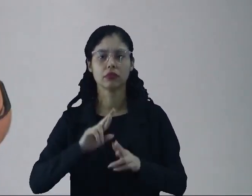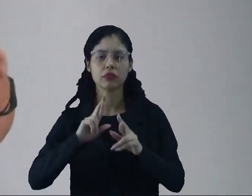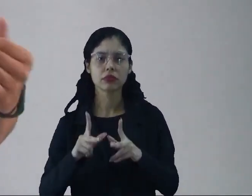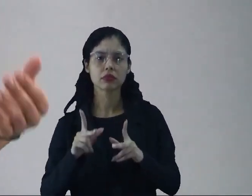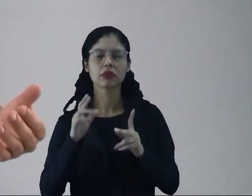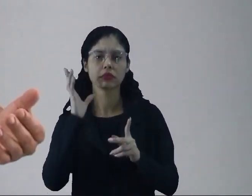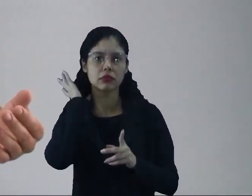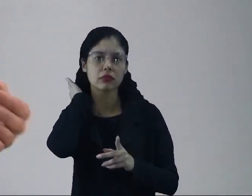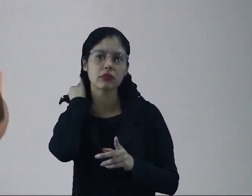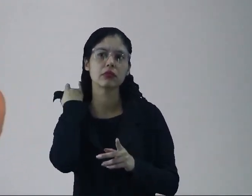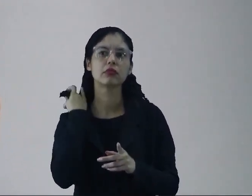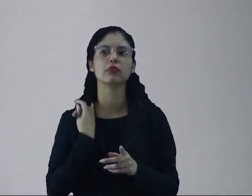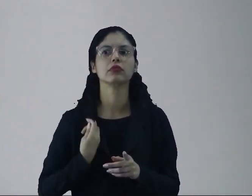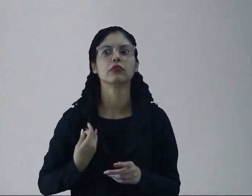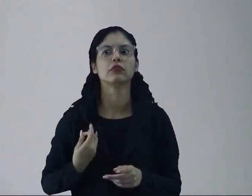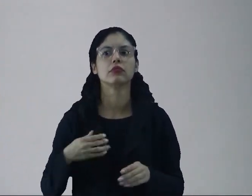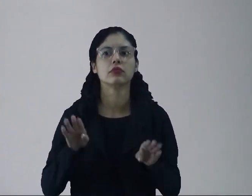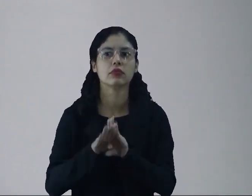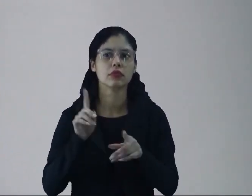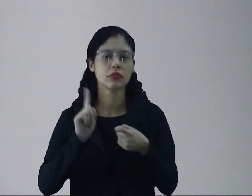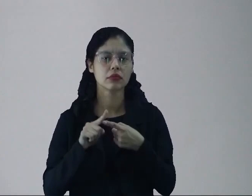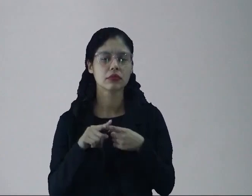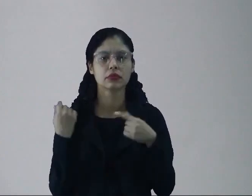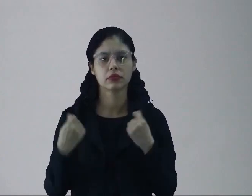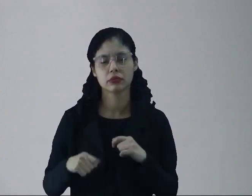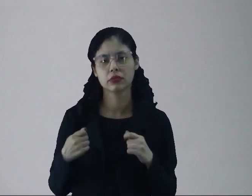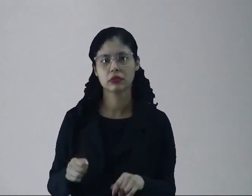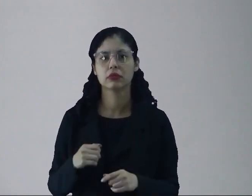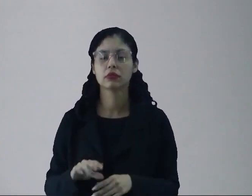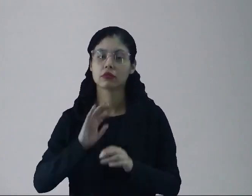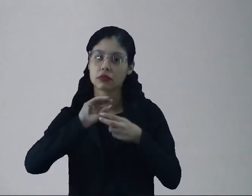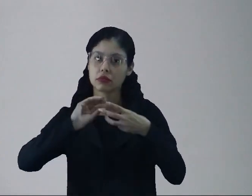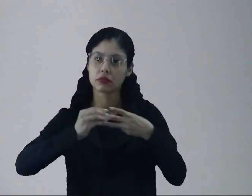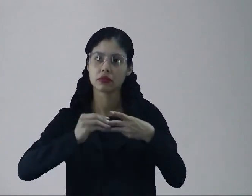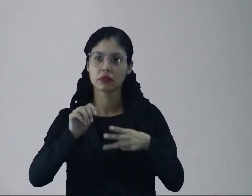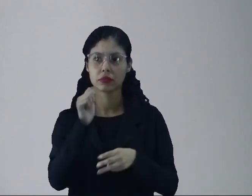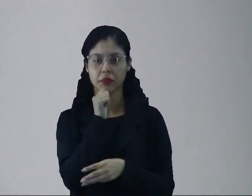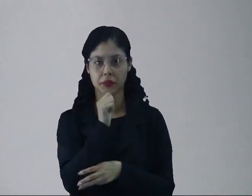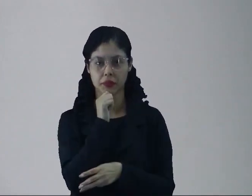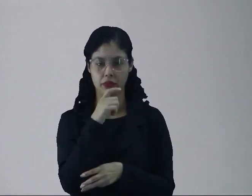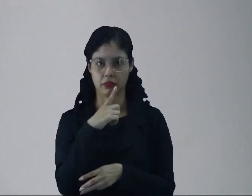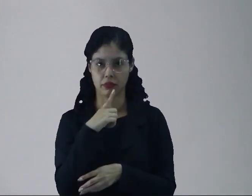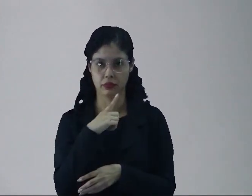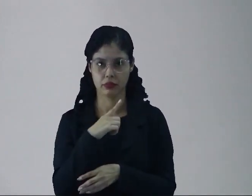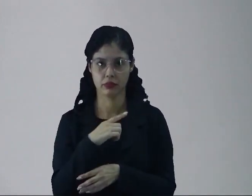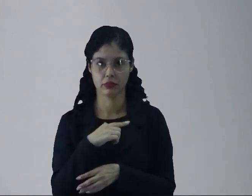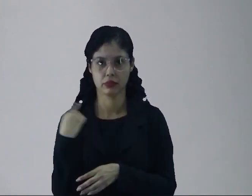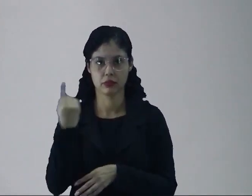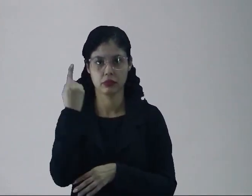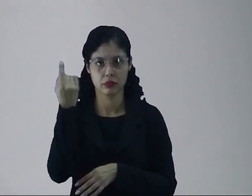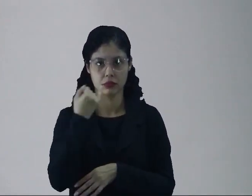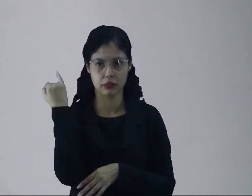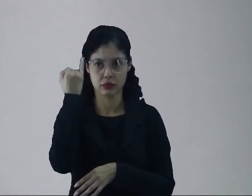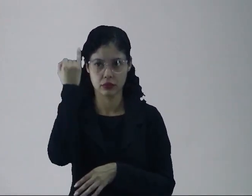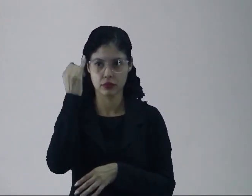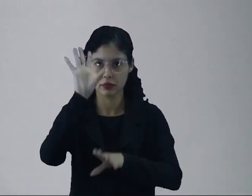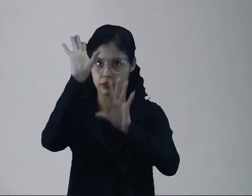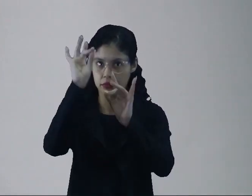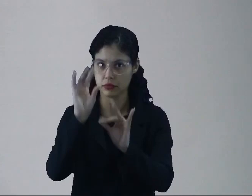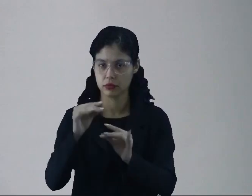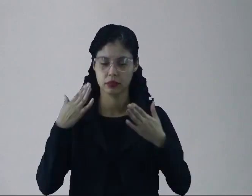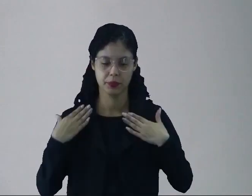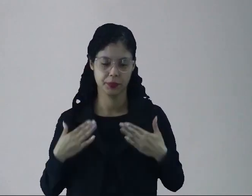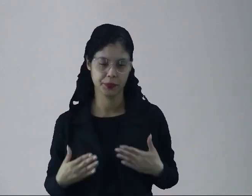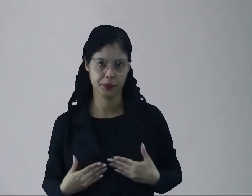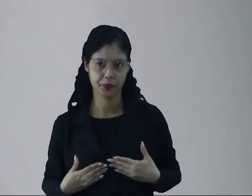desempenhando diversas funções? Porque a gente precisa que essa célula ela seja autossuficiente. Então, cada célula do nosso